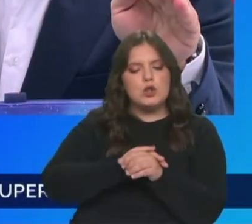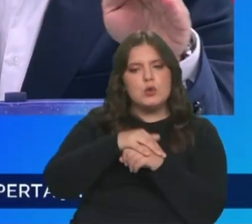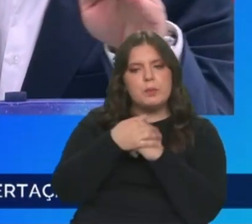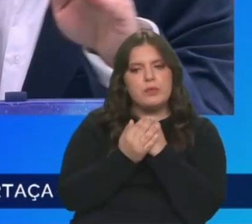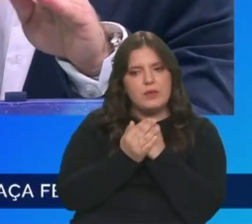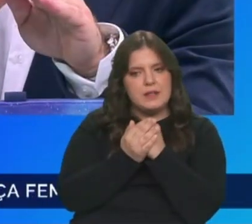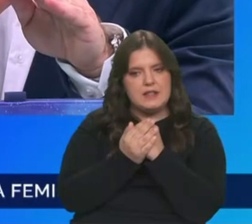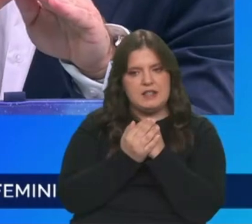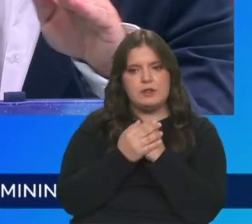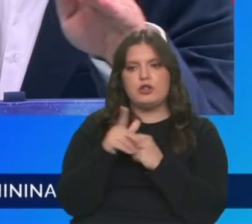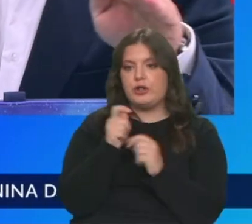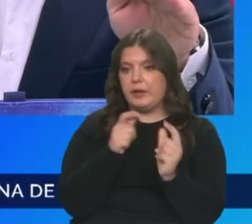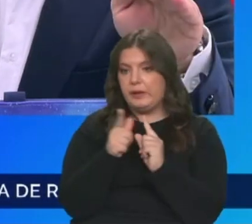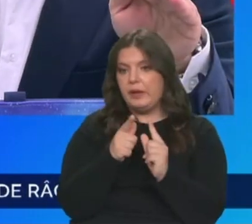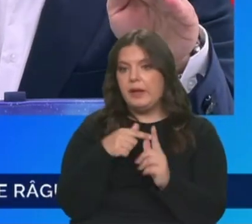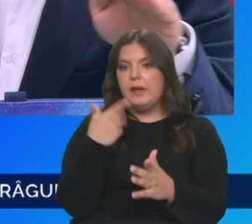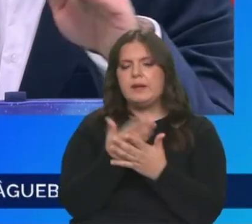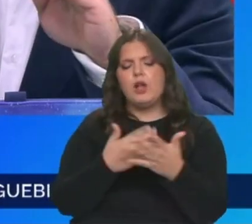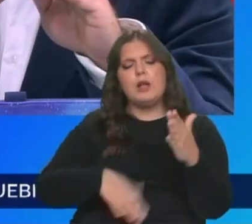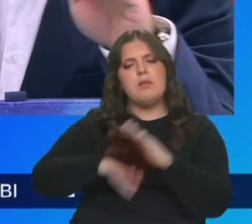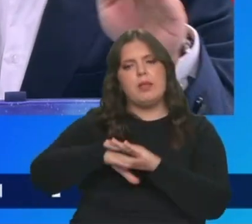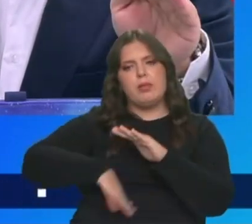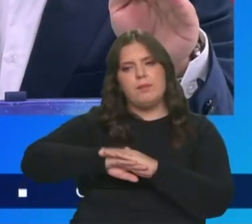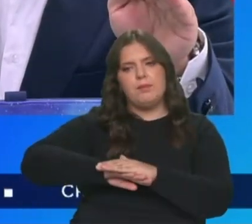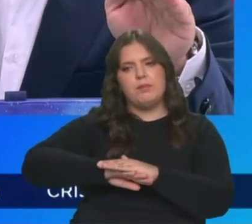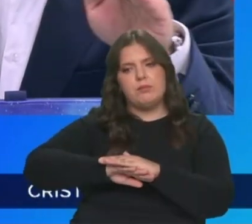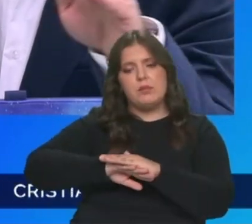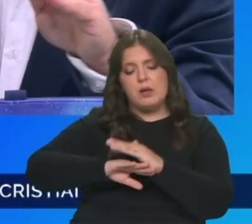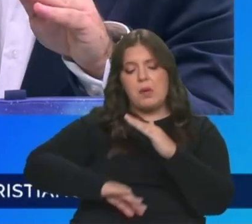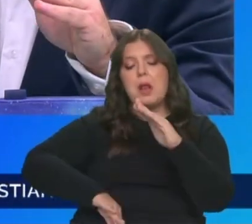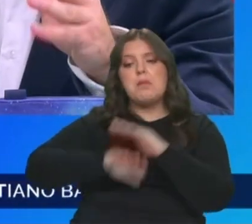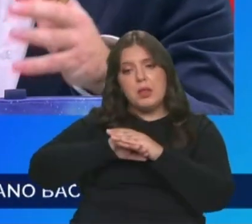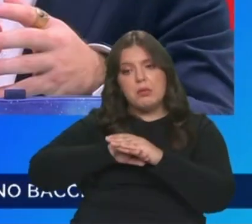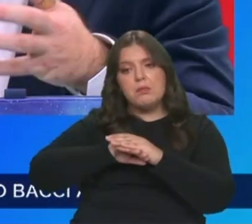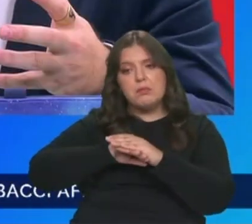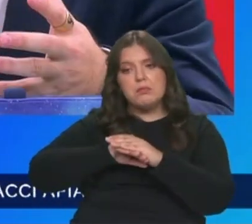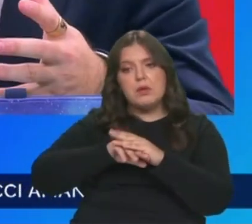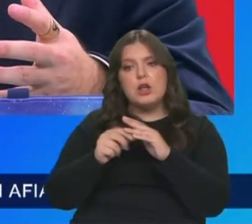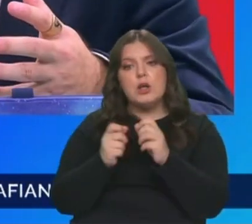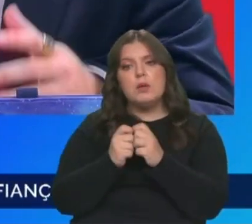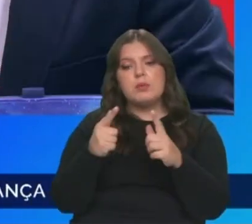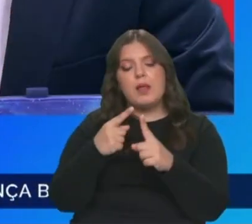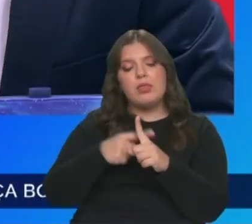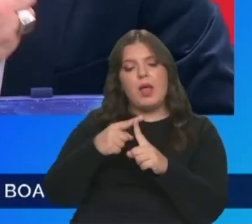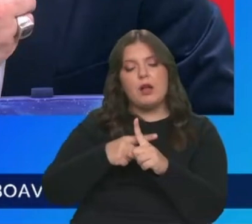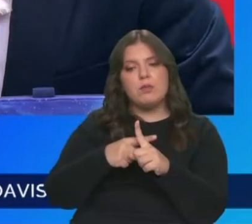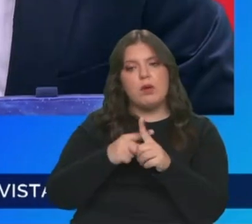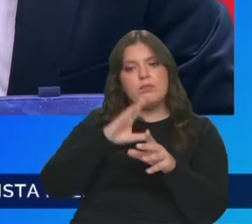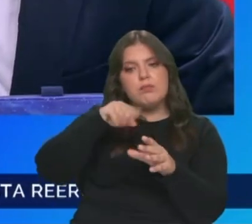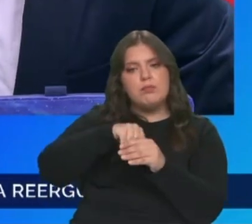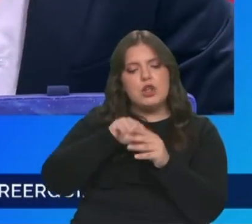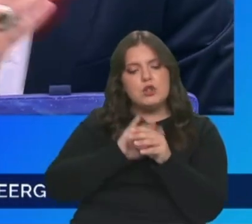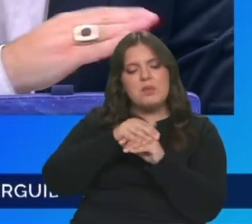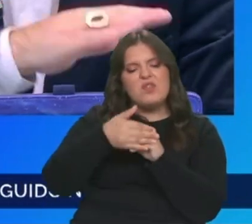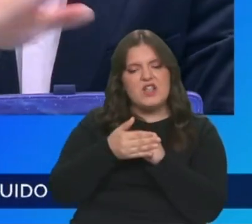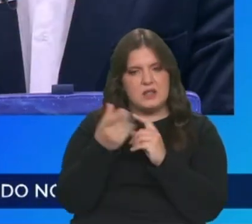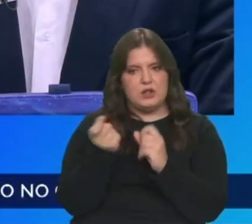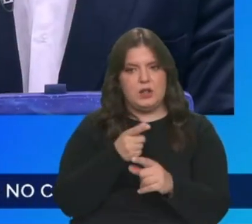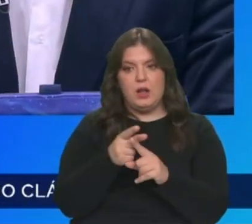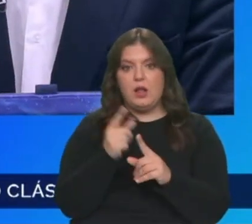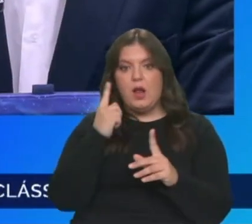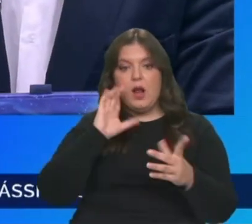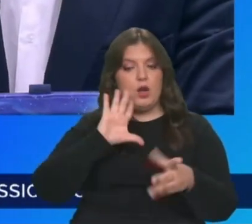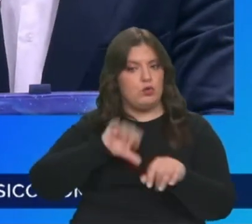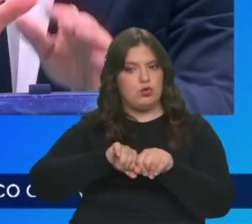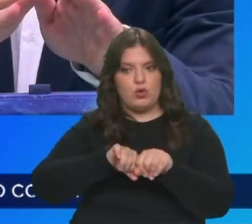da estrela até um certo limite. A partir que chega a esse limite, temos explosões termonucleares na superfície da estrela. Não